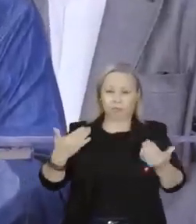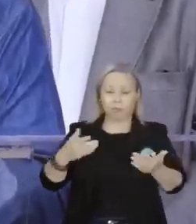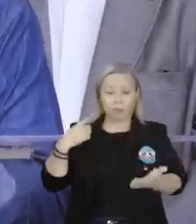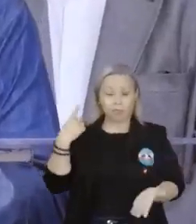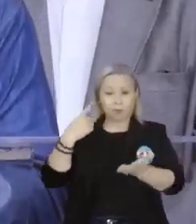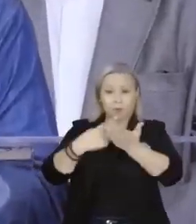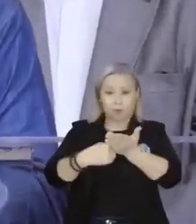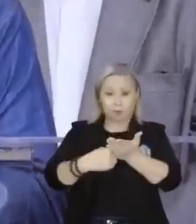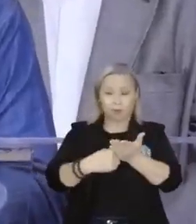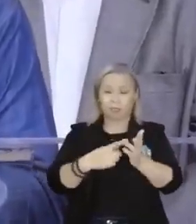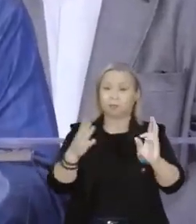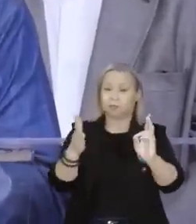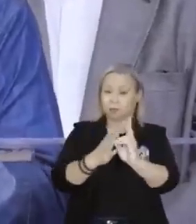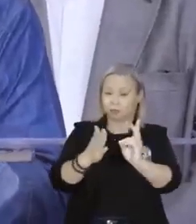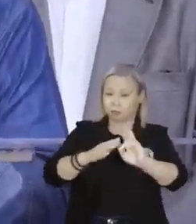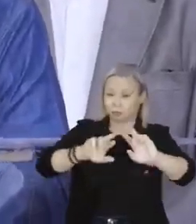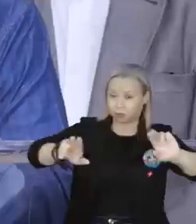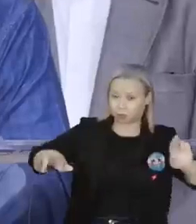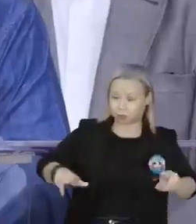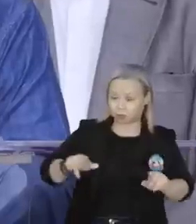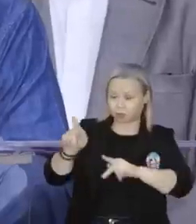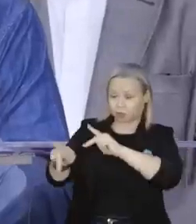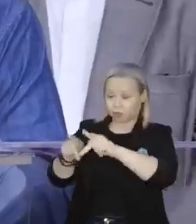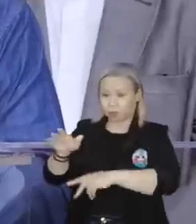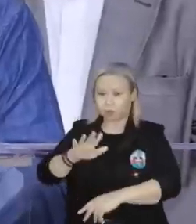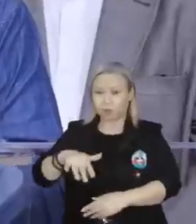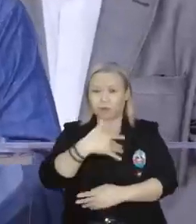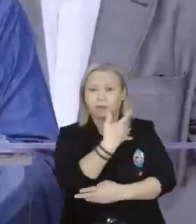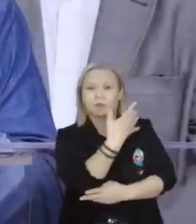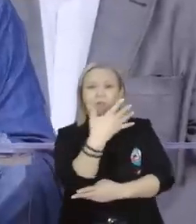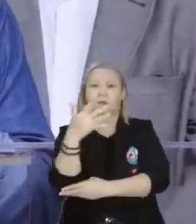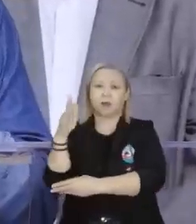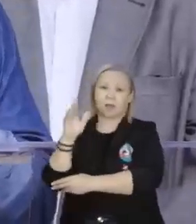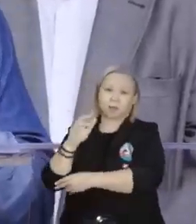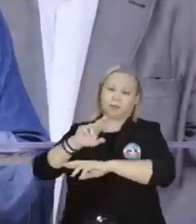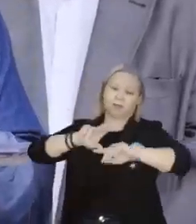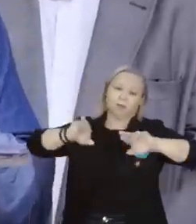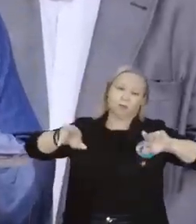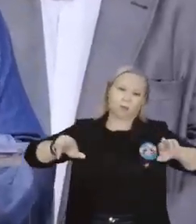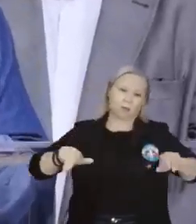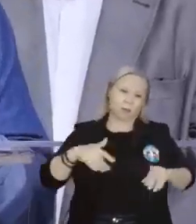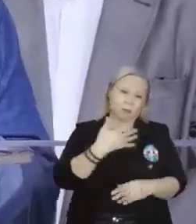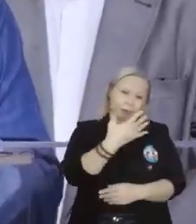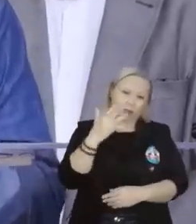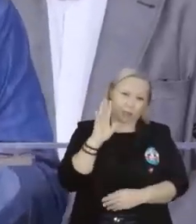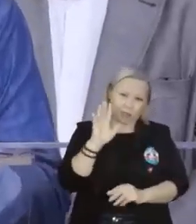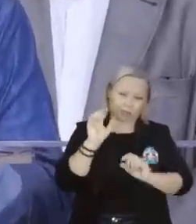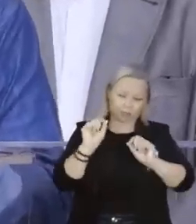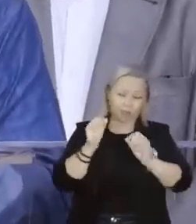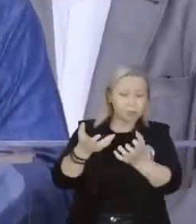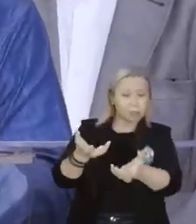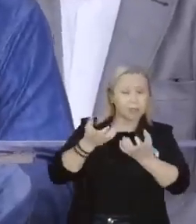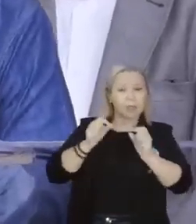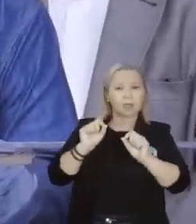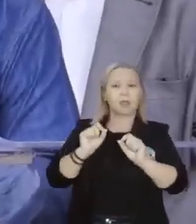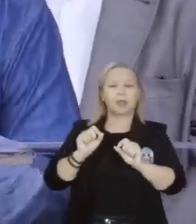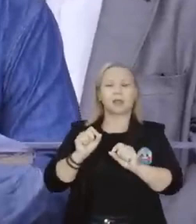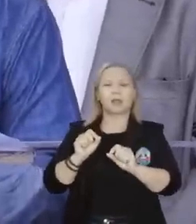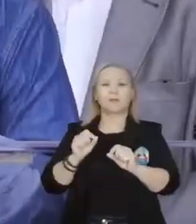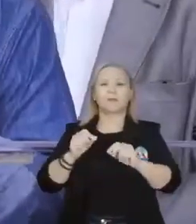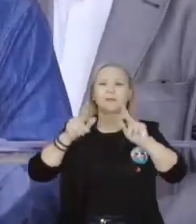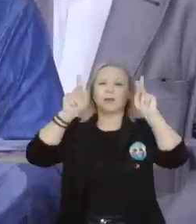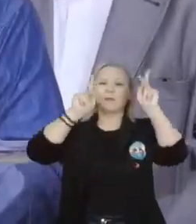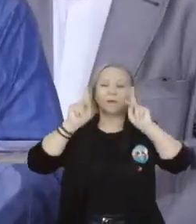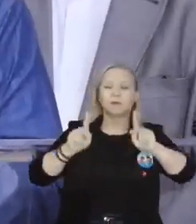com os demais povos da floresta e com a biodiversidade. Nós queremos a pacificação ambiental.